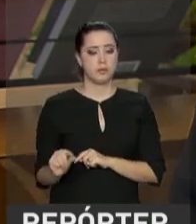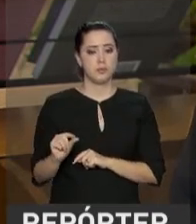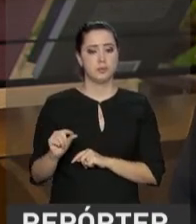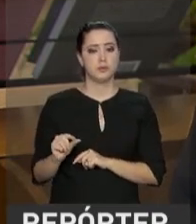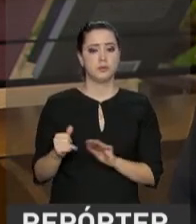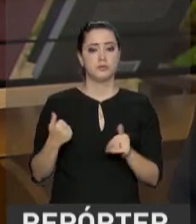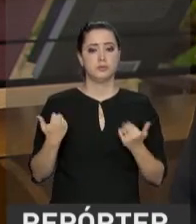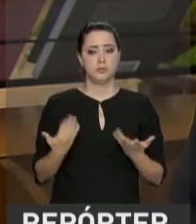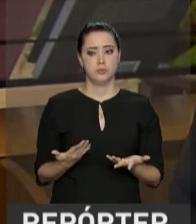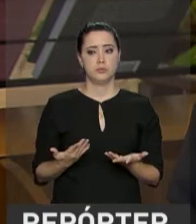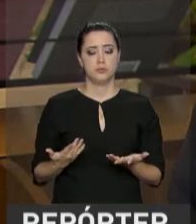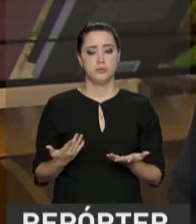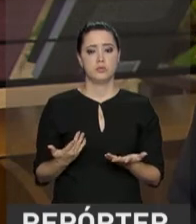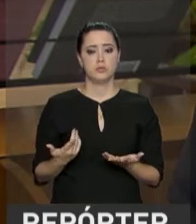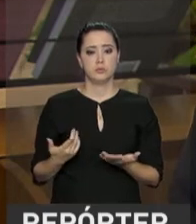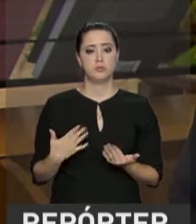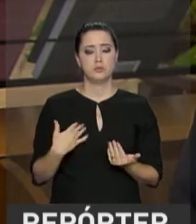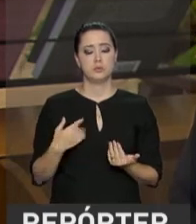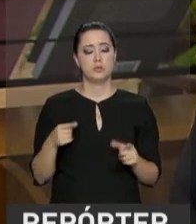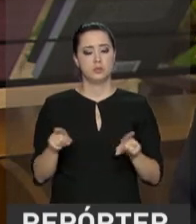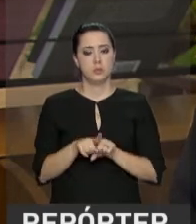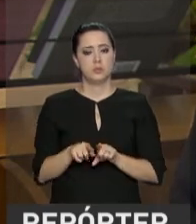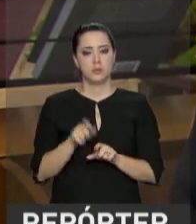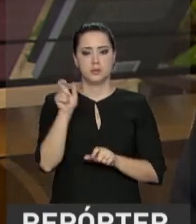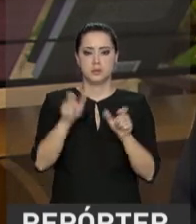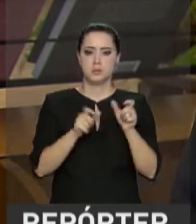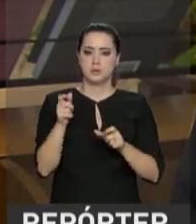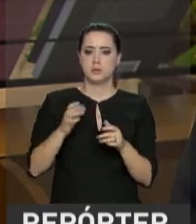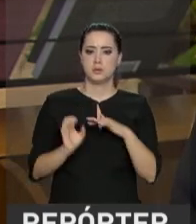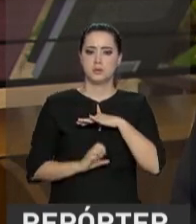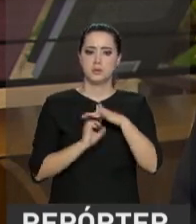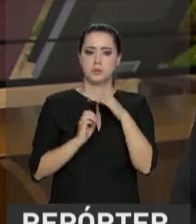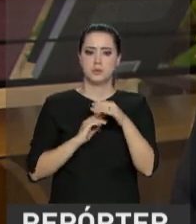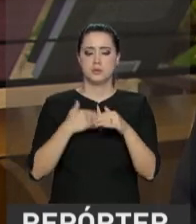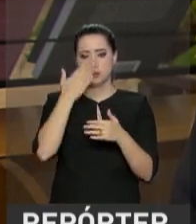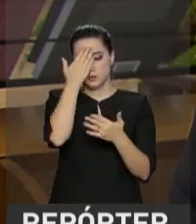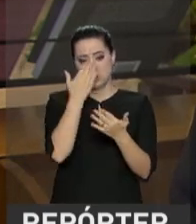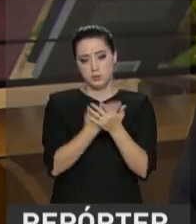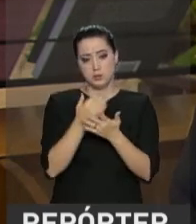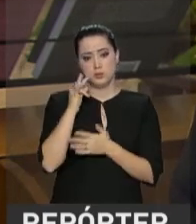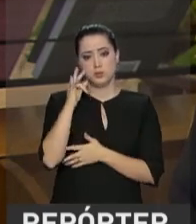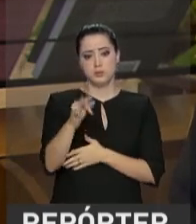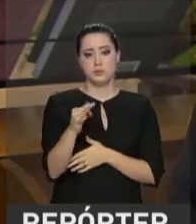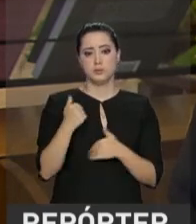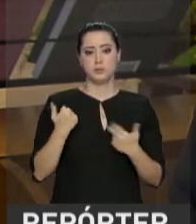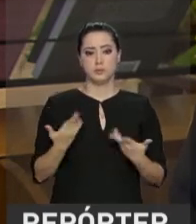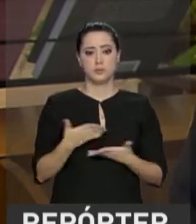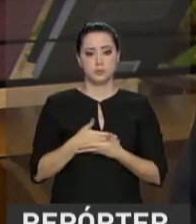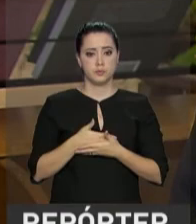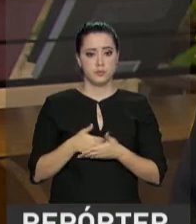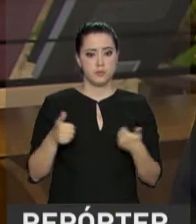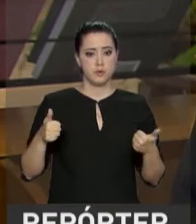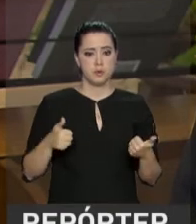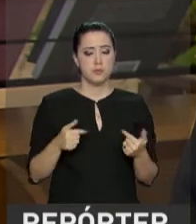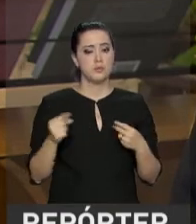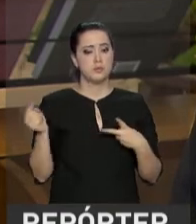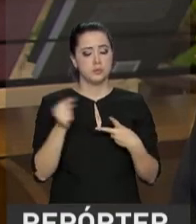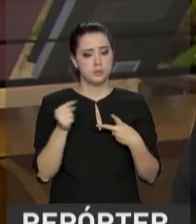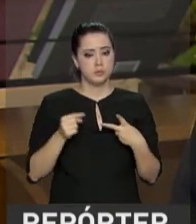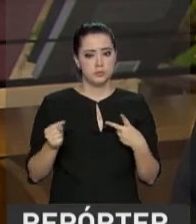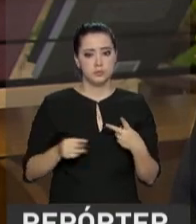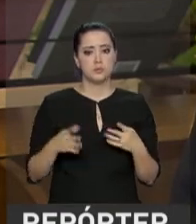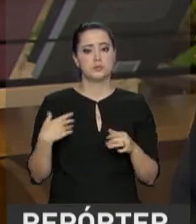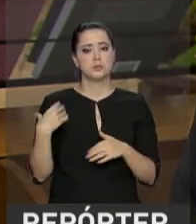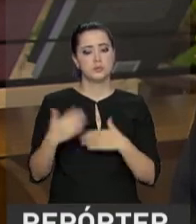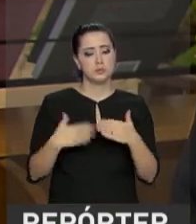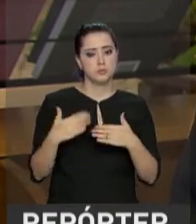ea confiança que o consumidor o empresário tem em relação ao futuro a melhoria desses indicadores leva